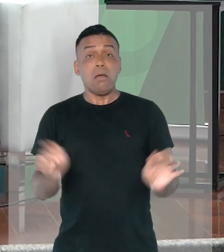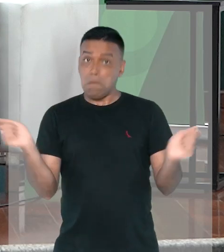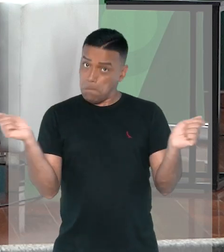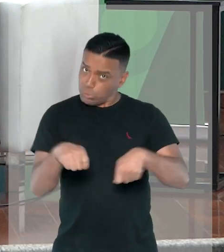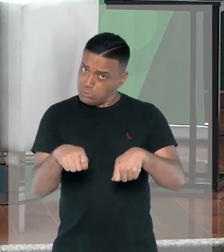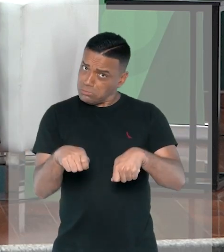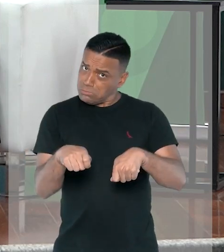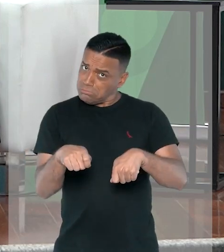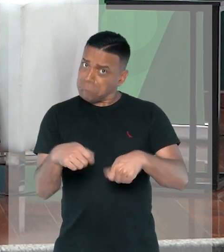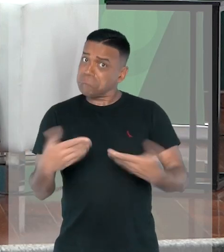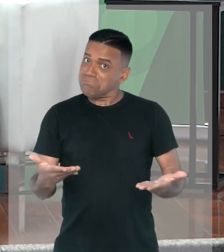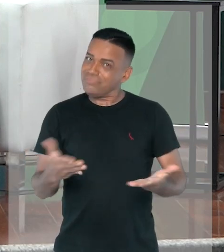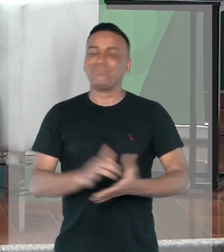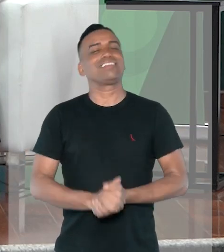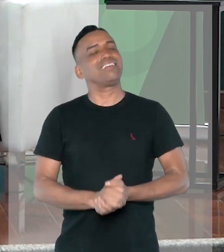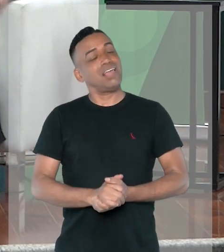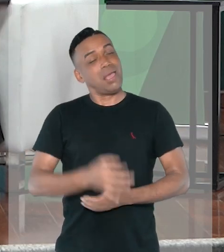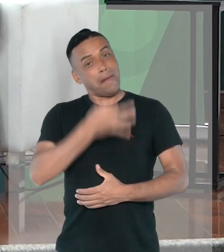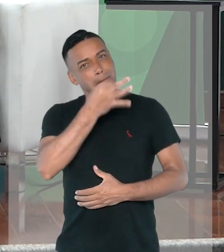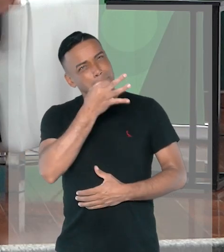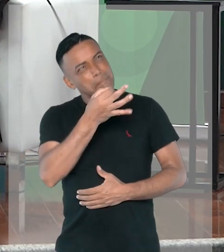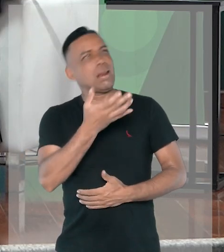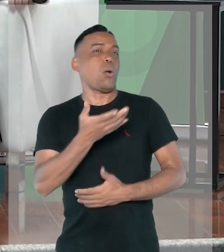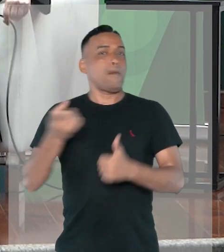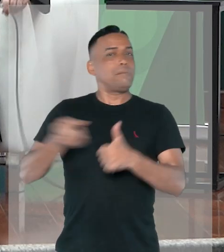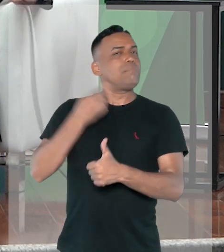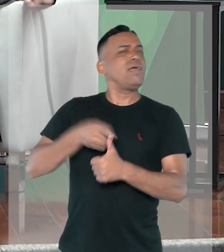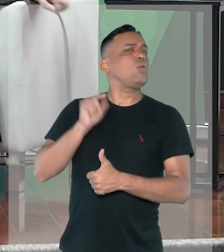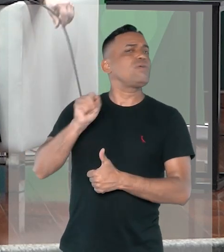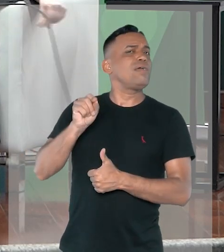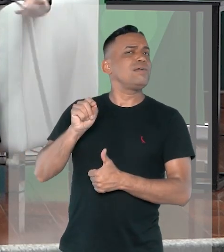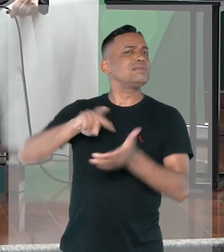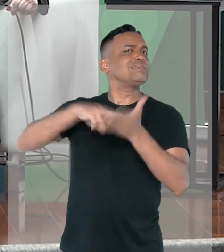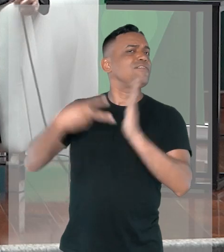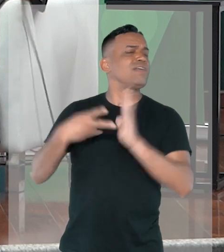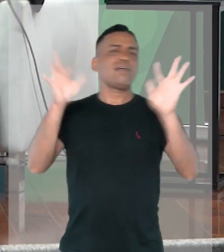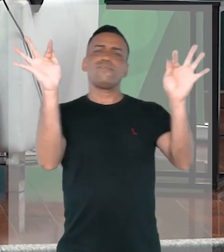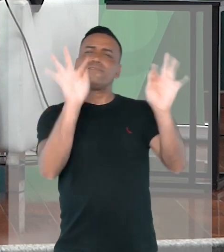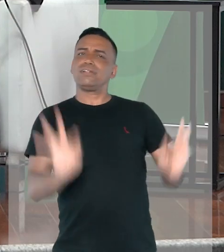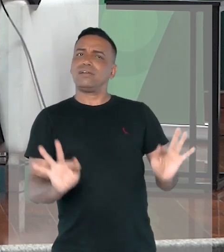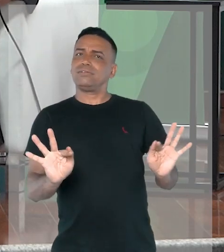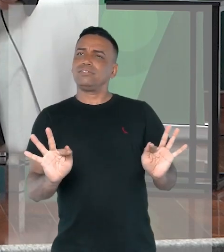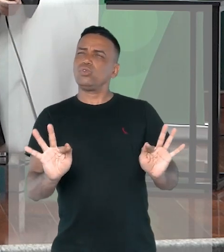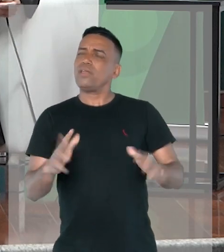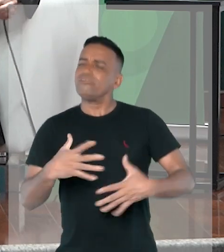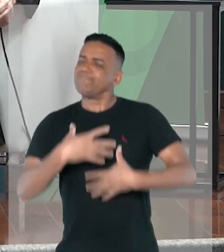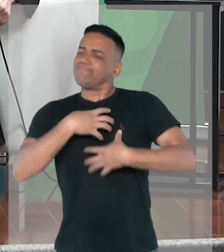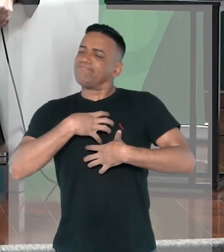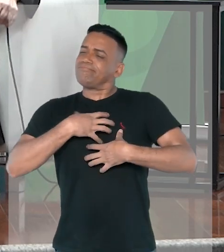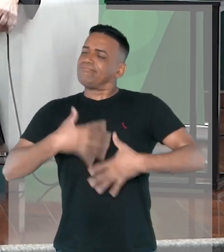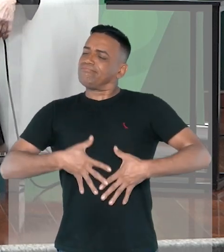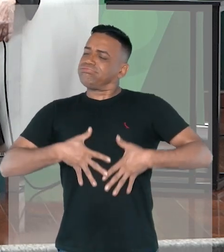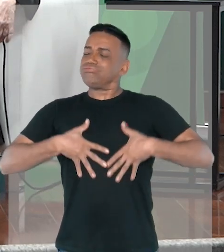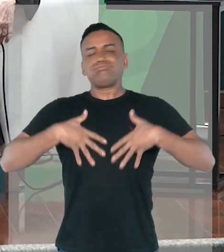possível? Eu acho que primeiro a gente tem que tentar saber o que nós chamamos de felicidade, né? O que é esse bem-estar? Onde é que